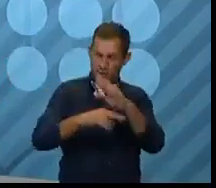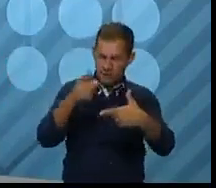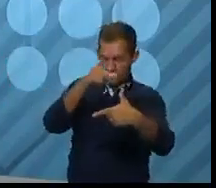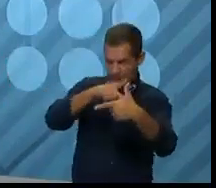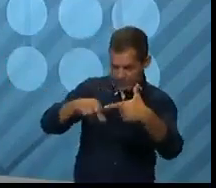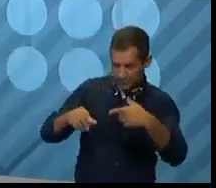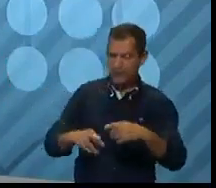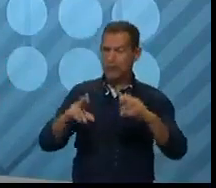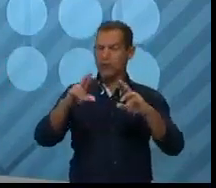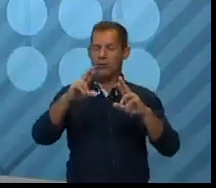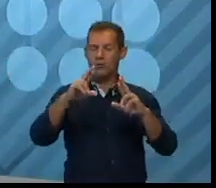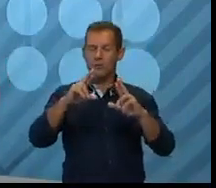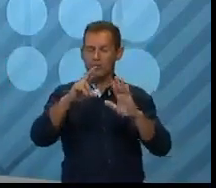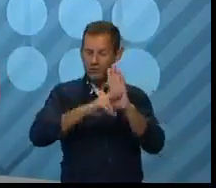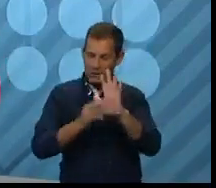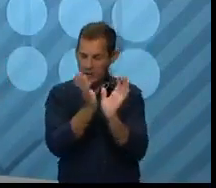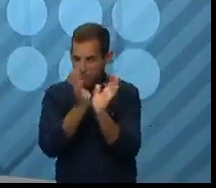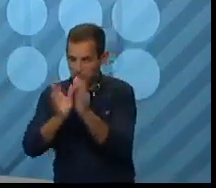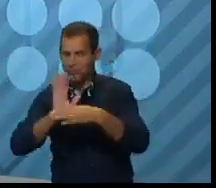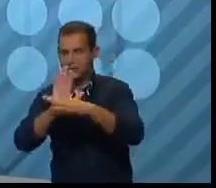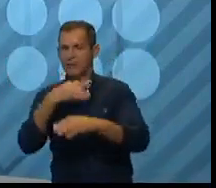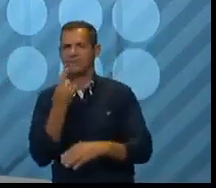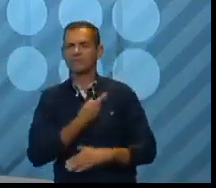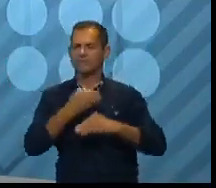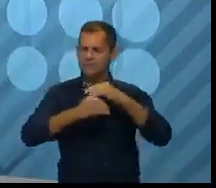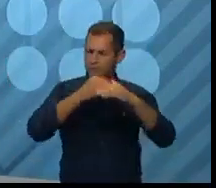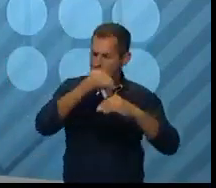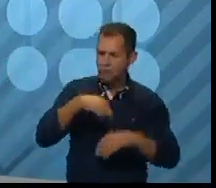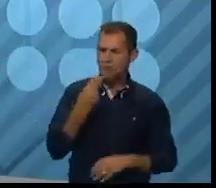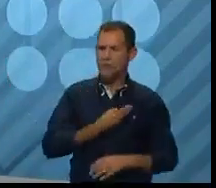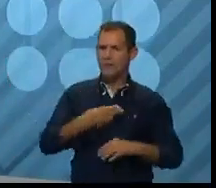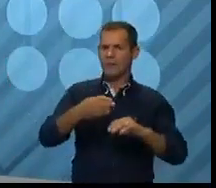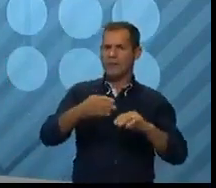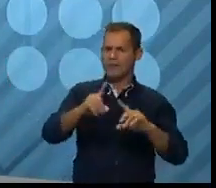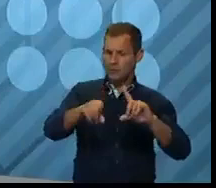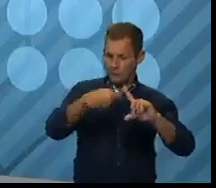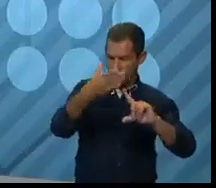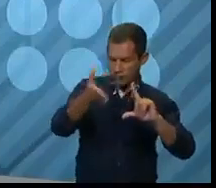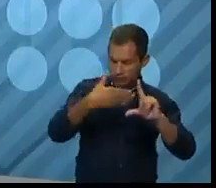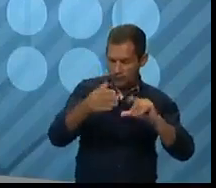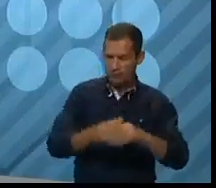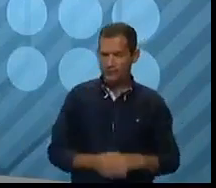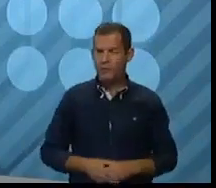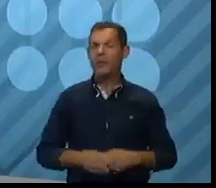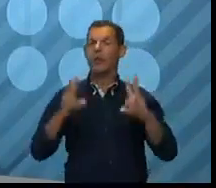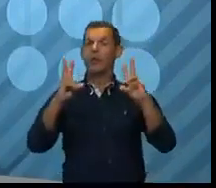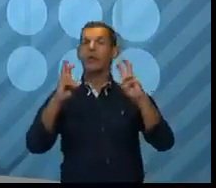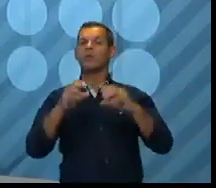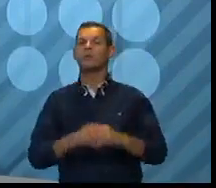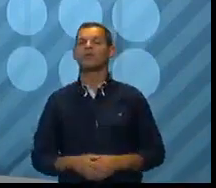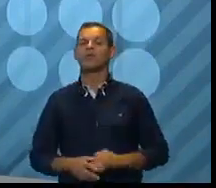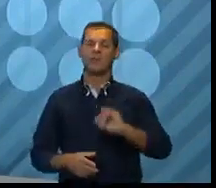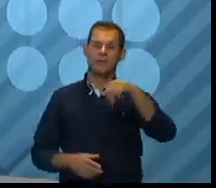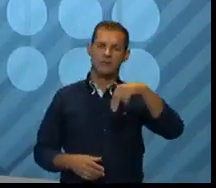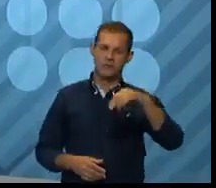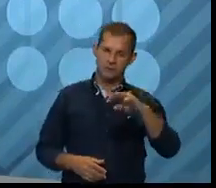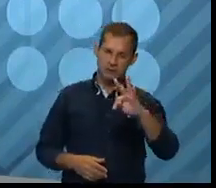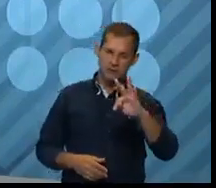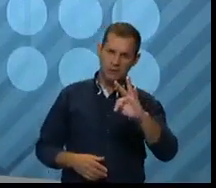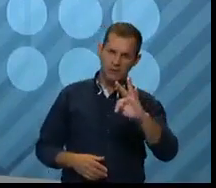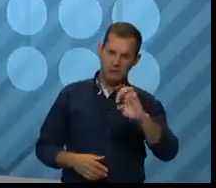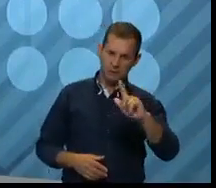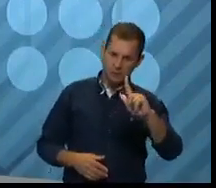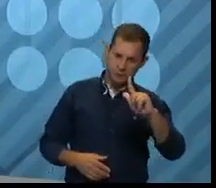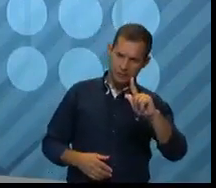regra da cadeia, porque isso vai nos auxiliar no decorrer das nossas próximas aulas, cujo assunto é integral. Elas